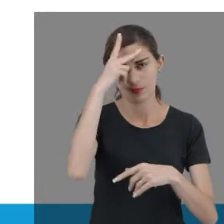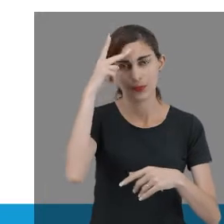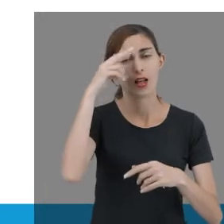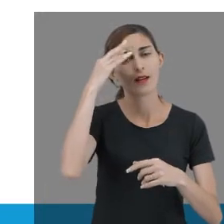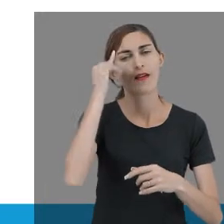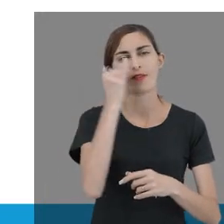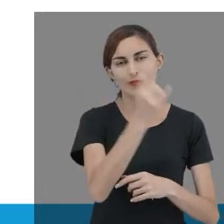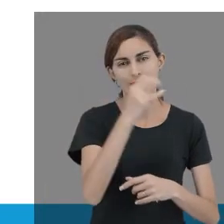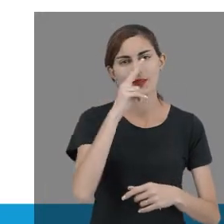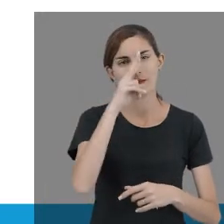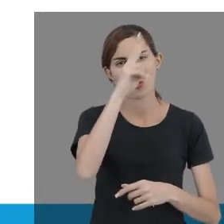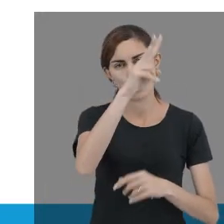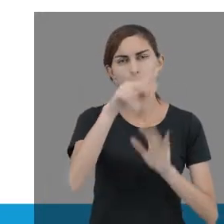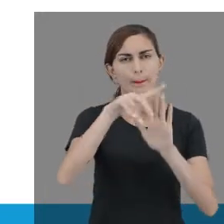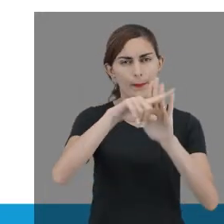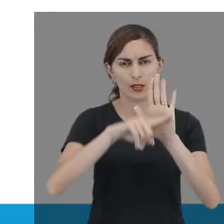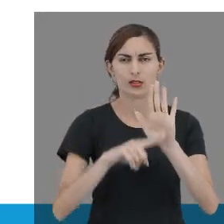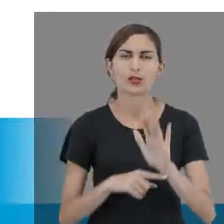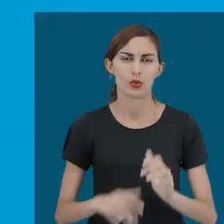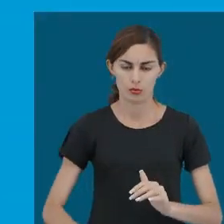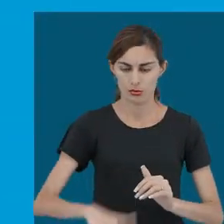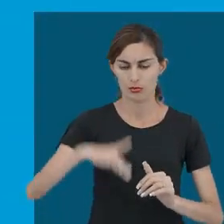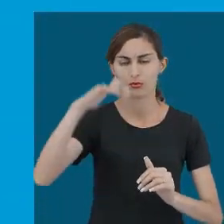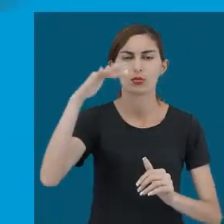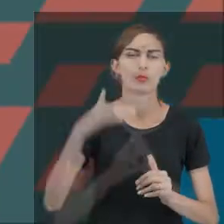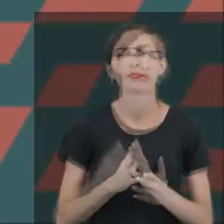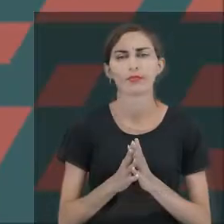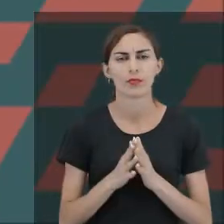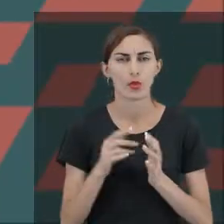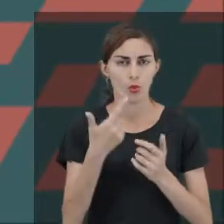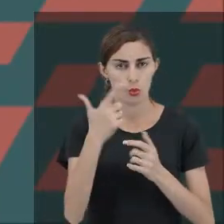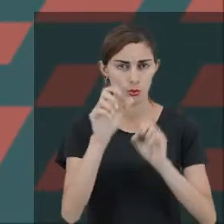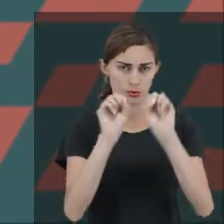de 3 desvios padrões nas curvas de crescimento.